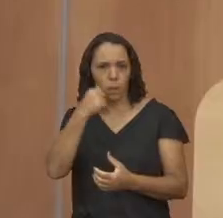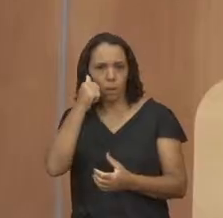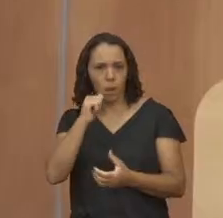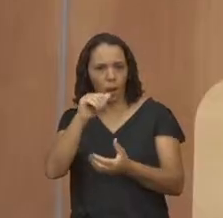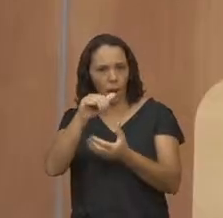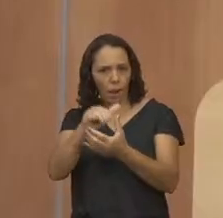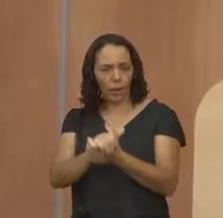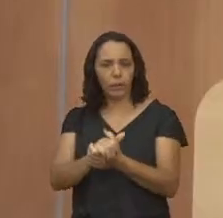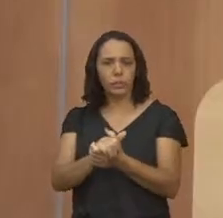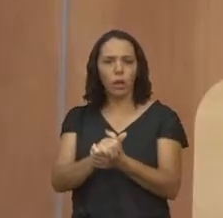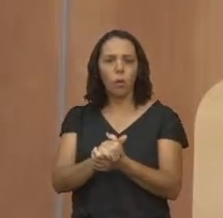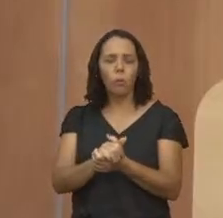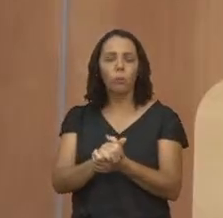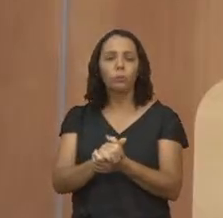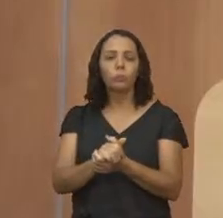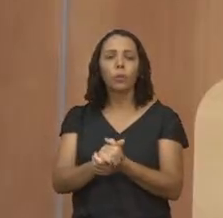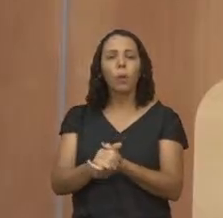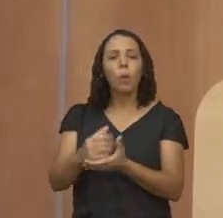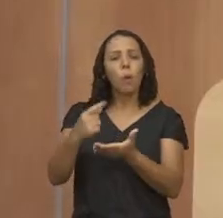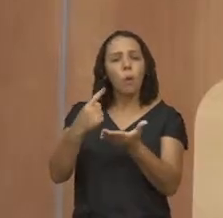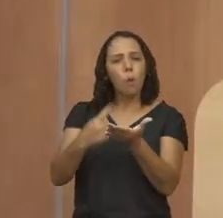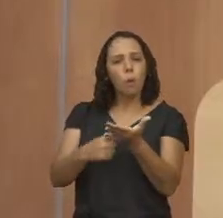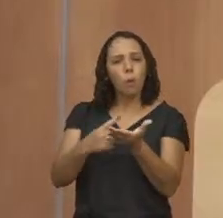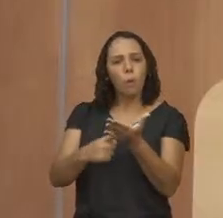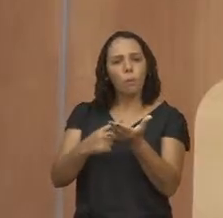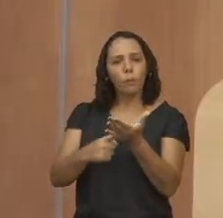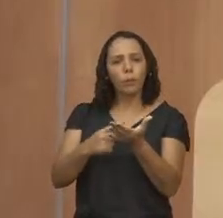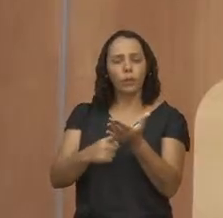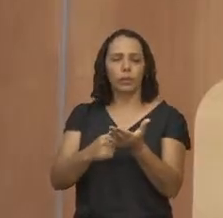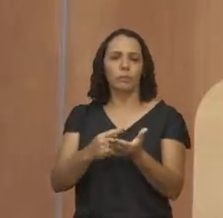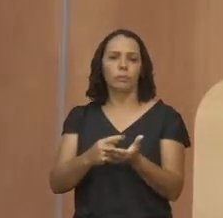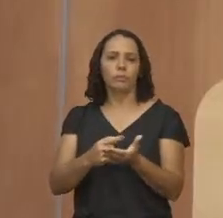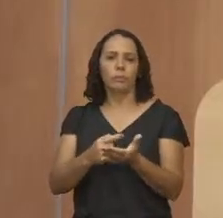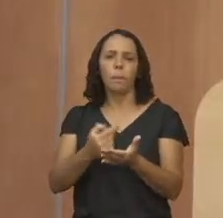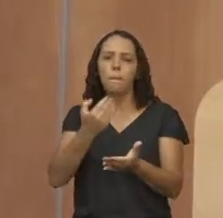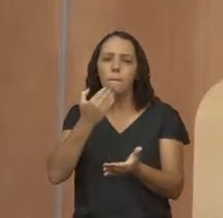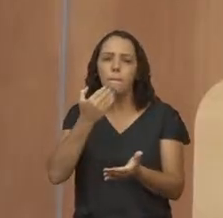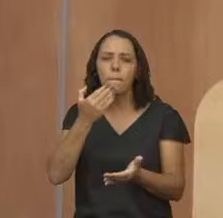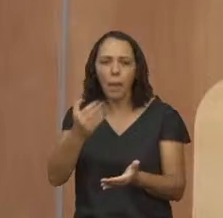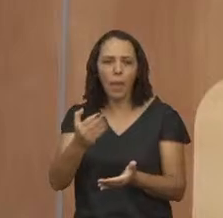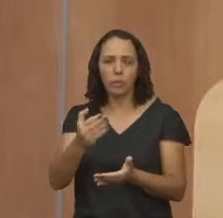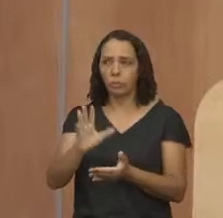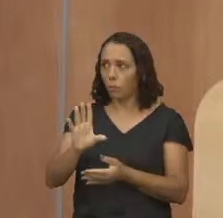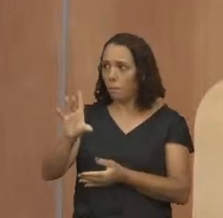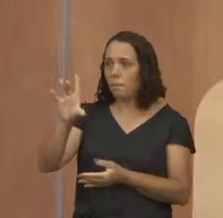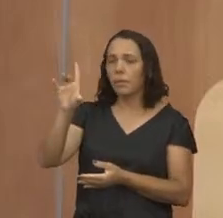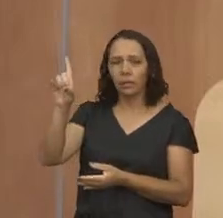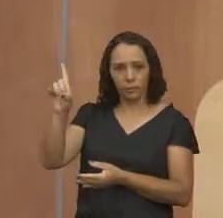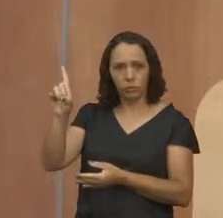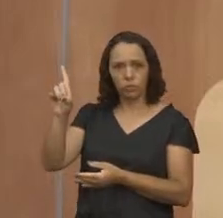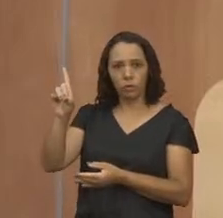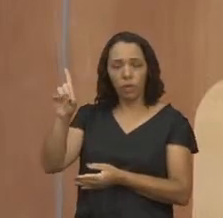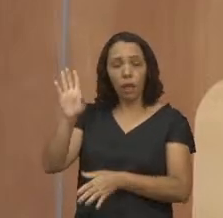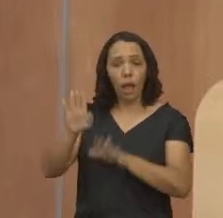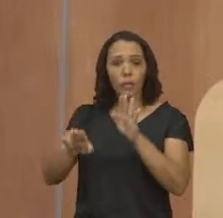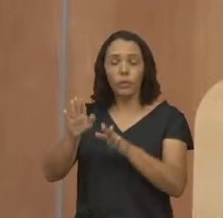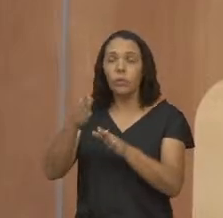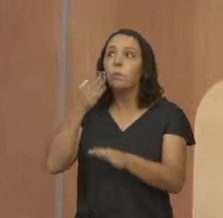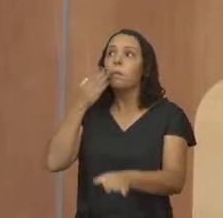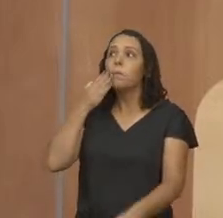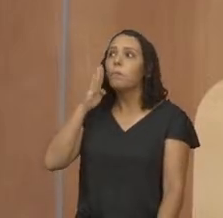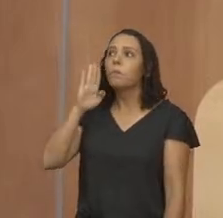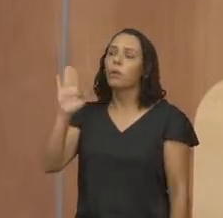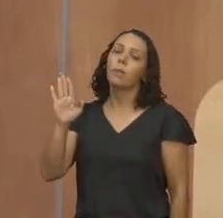para ter o filho, faz até promessa, tem mulher que não pode ter o filho, faz promessa,